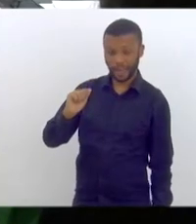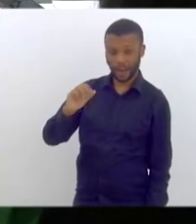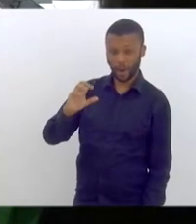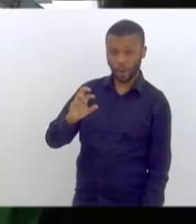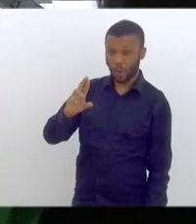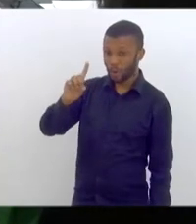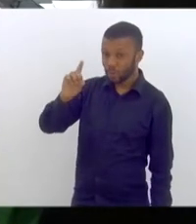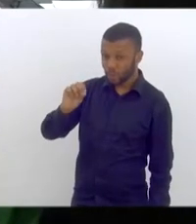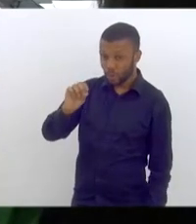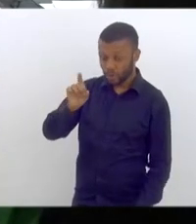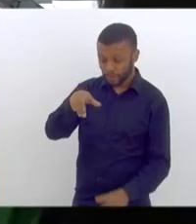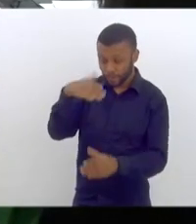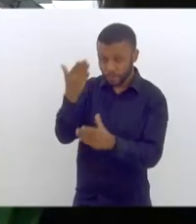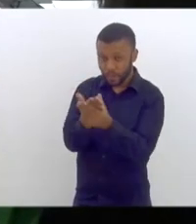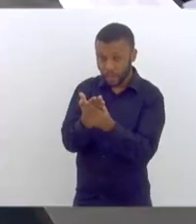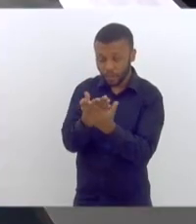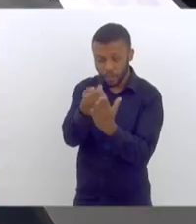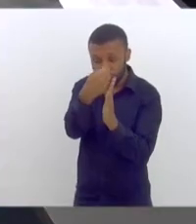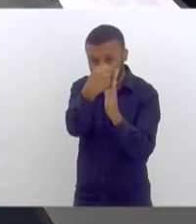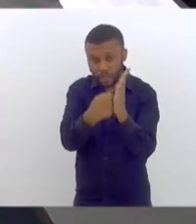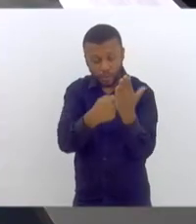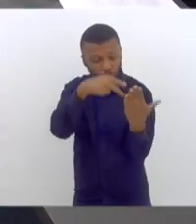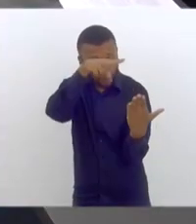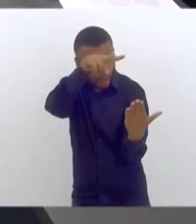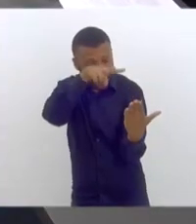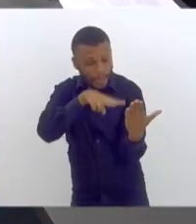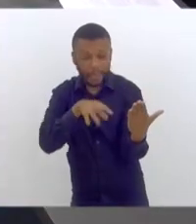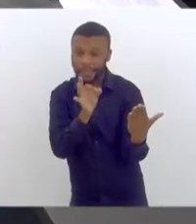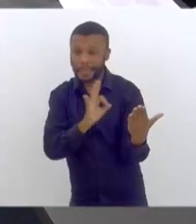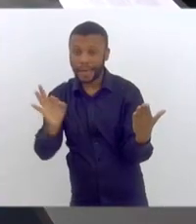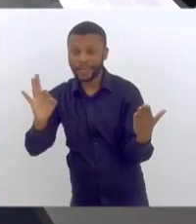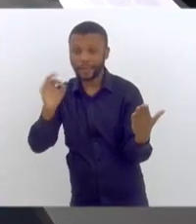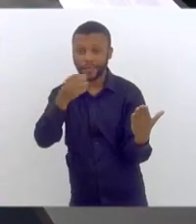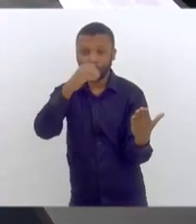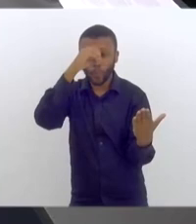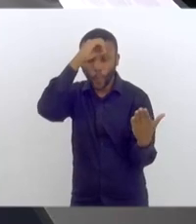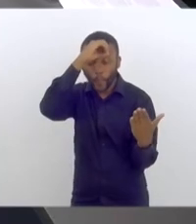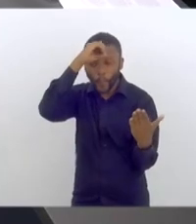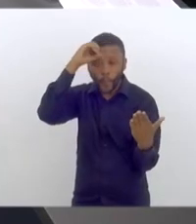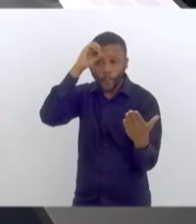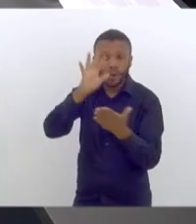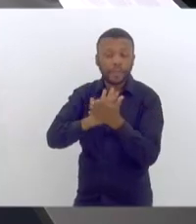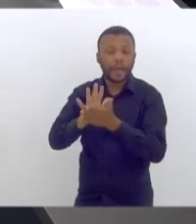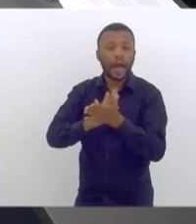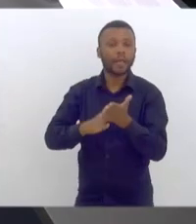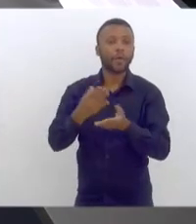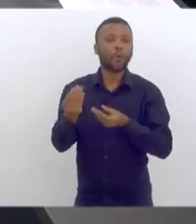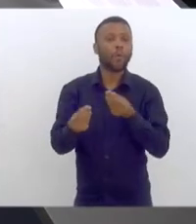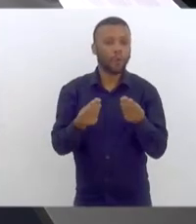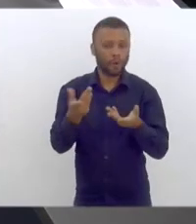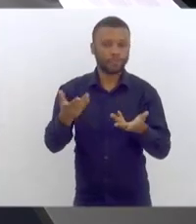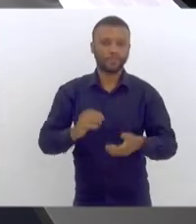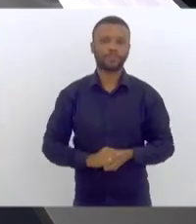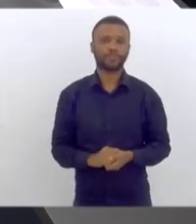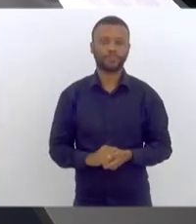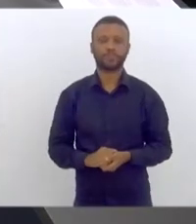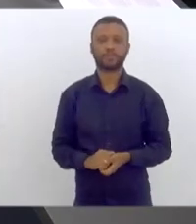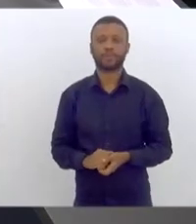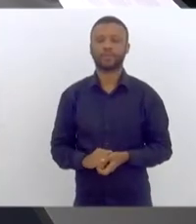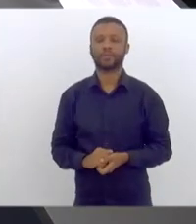é perfeito ok Então vamos 5